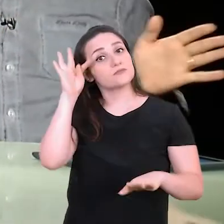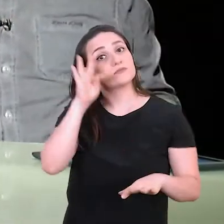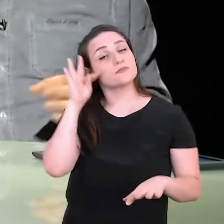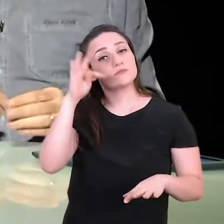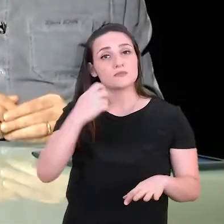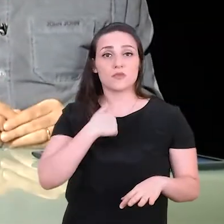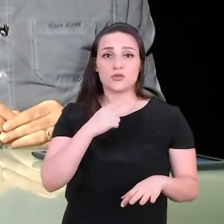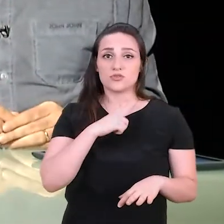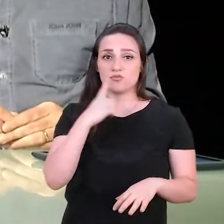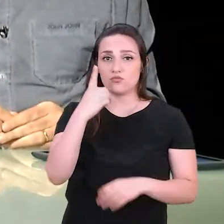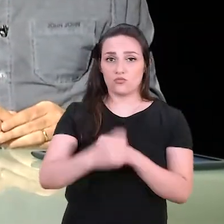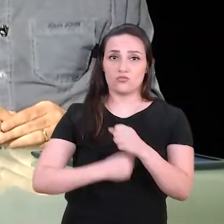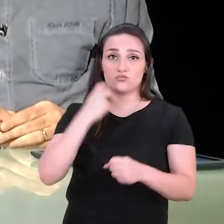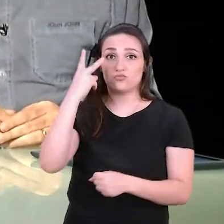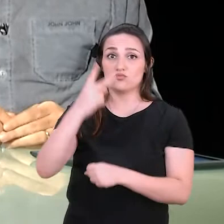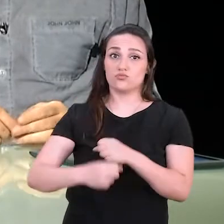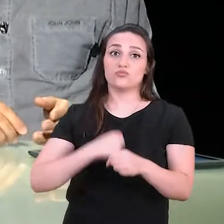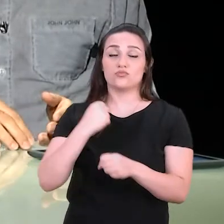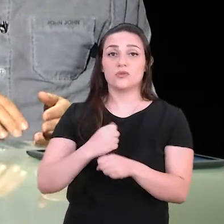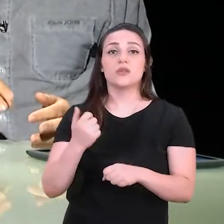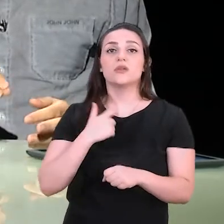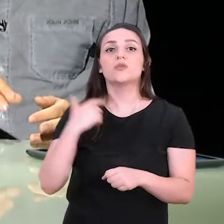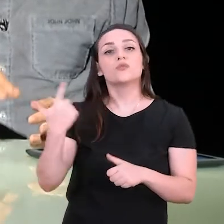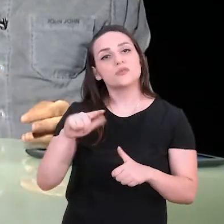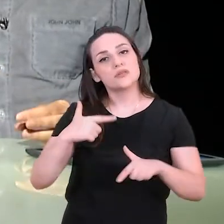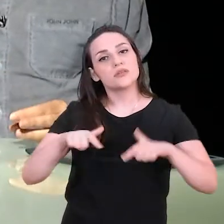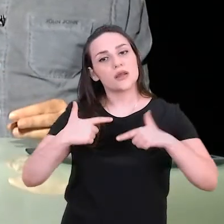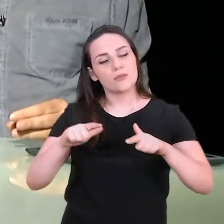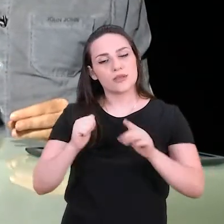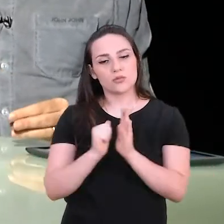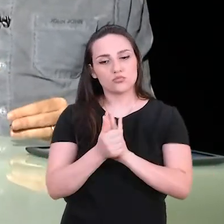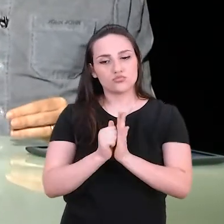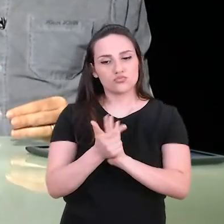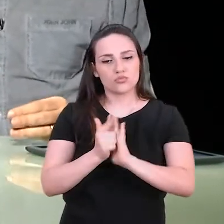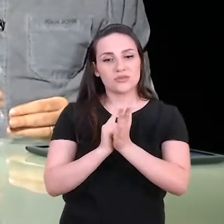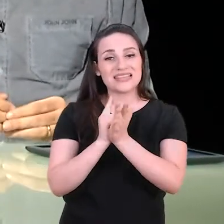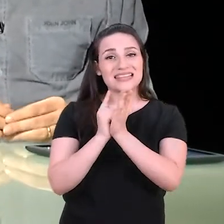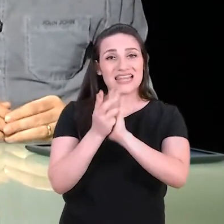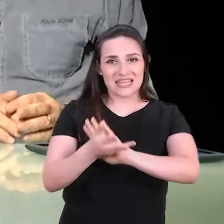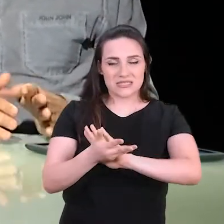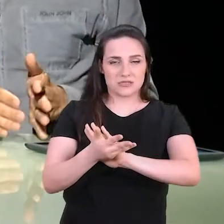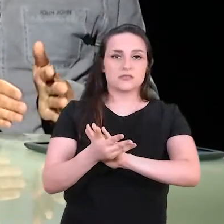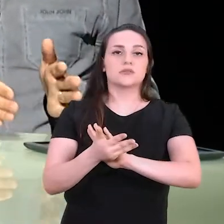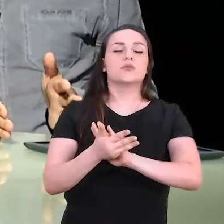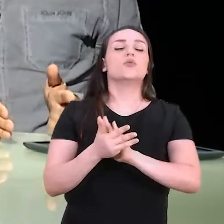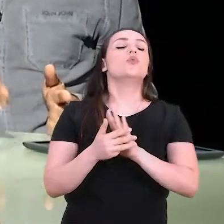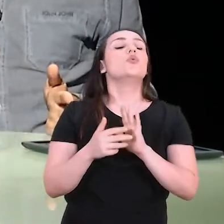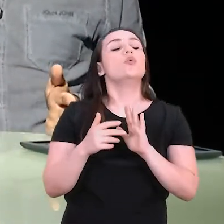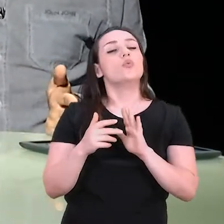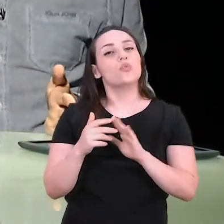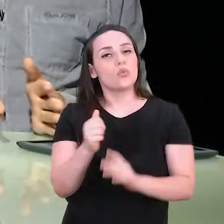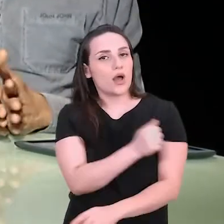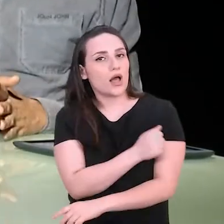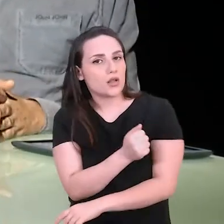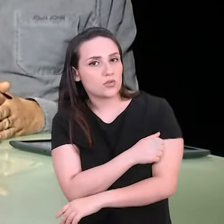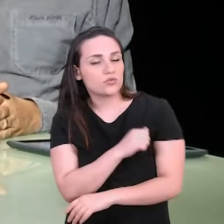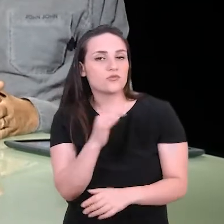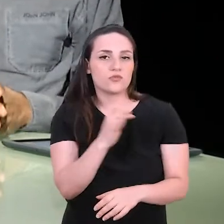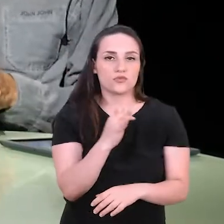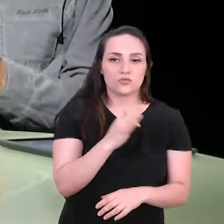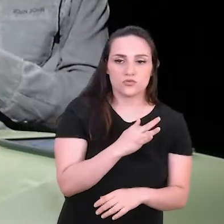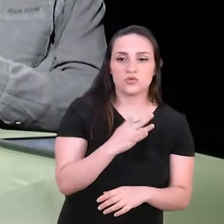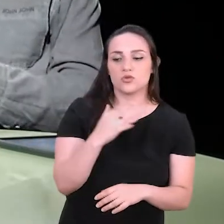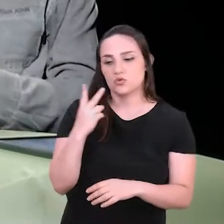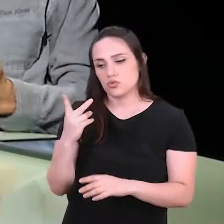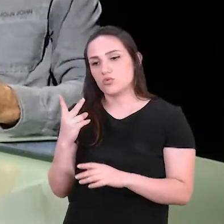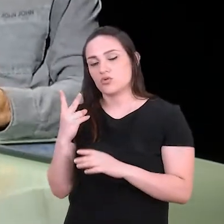tempo estendido aí, né, eu cheguei a trabalhar 3 semestres com os alunos, um semestre com os alunos da